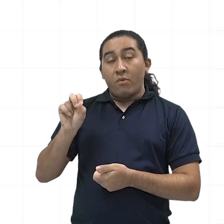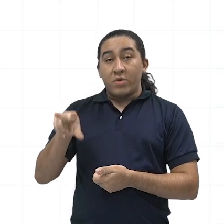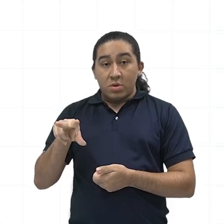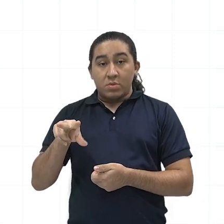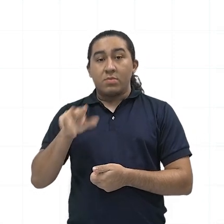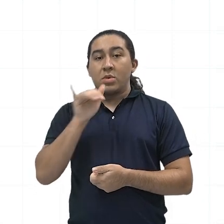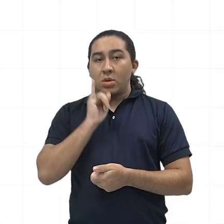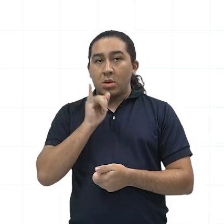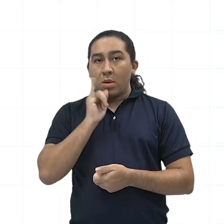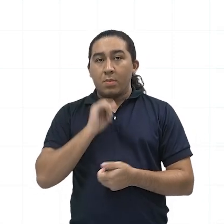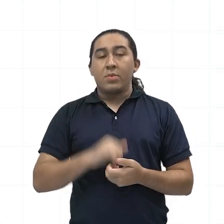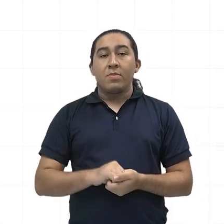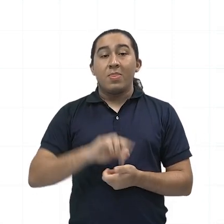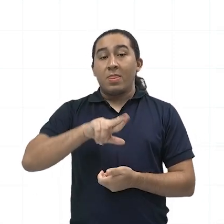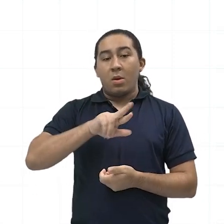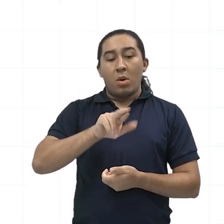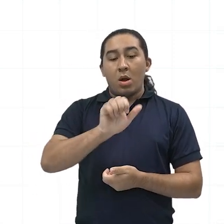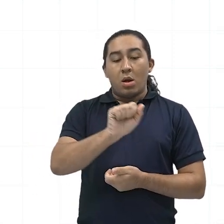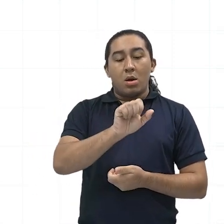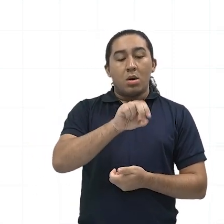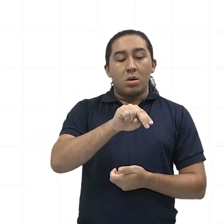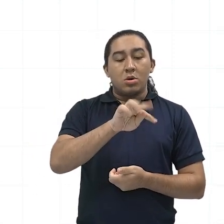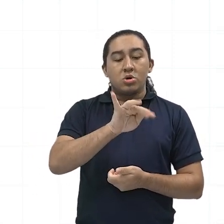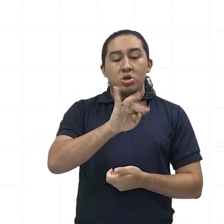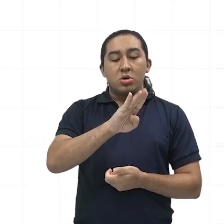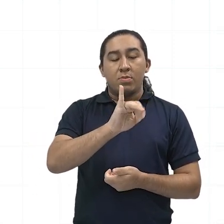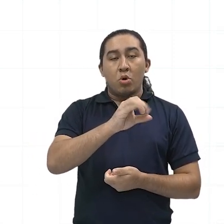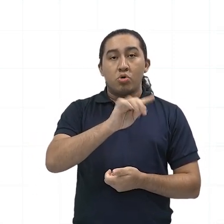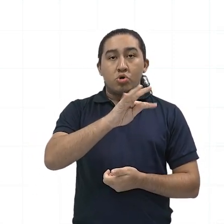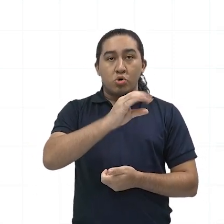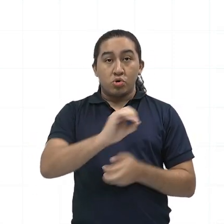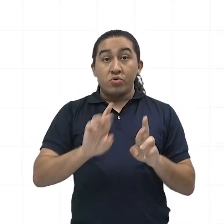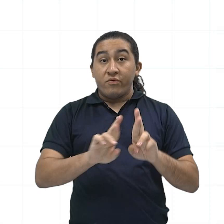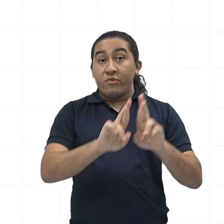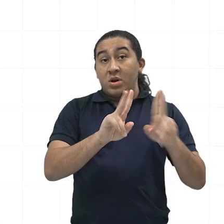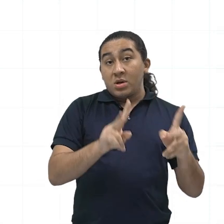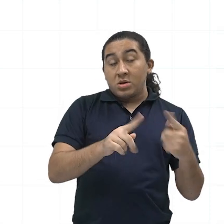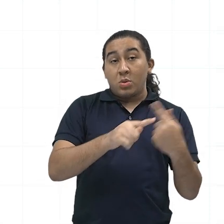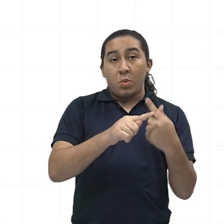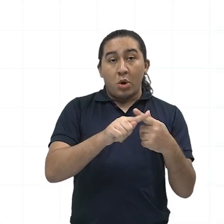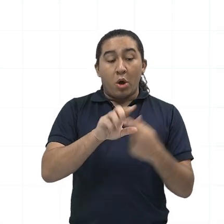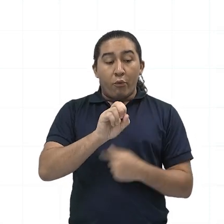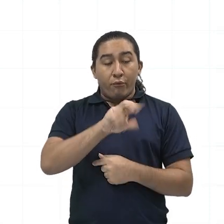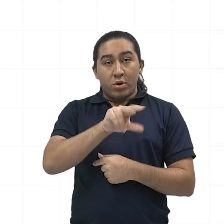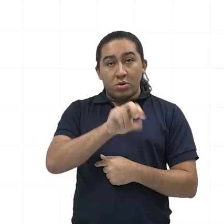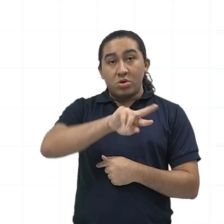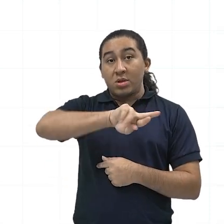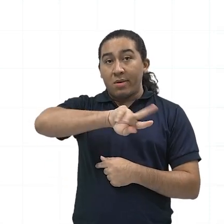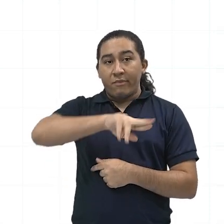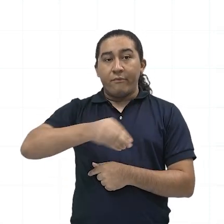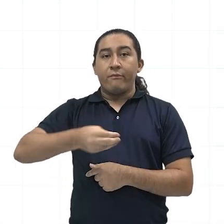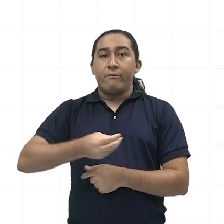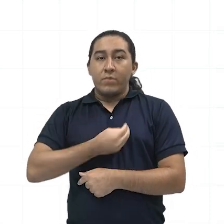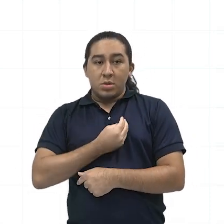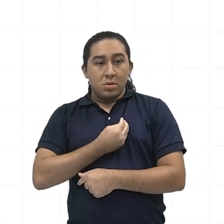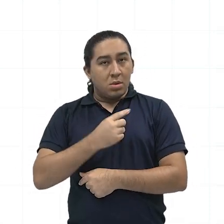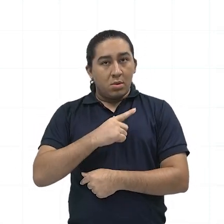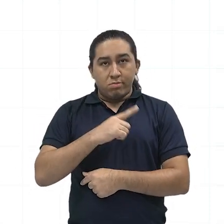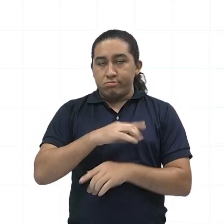com antibiótico, né? Uma vez que o vírus não é considerado um ser vivo pela teoria celular, o termo